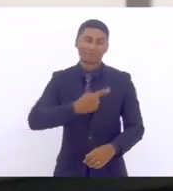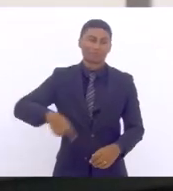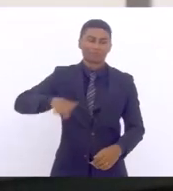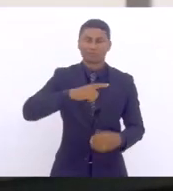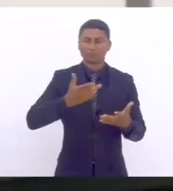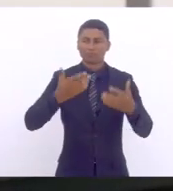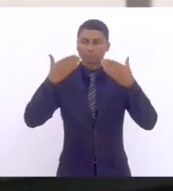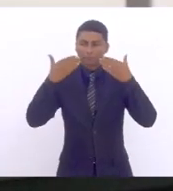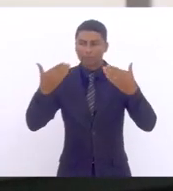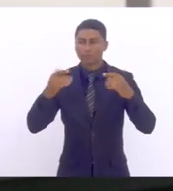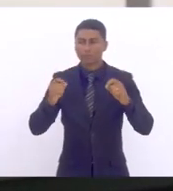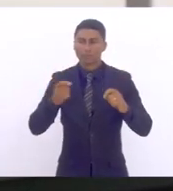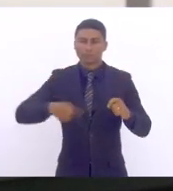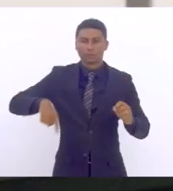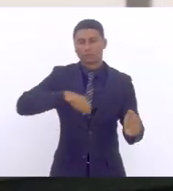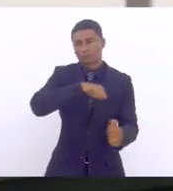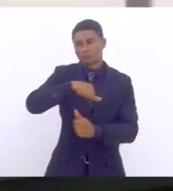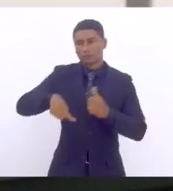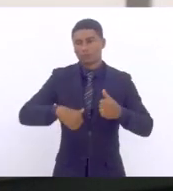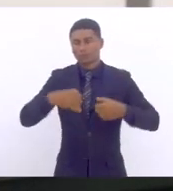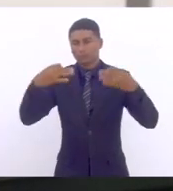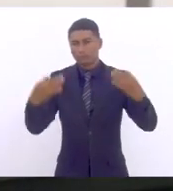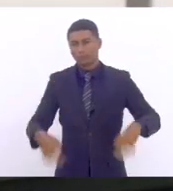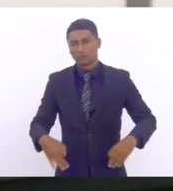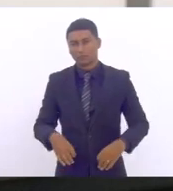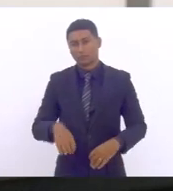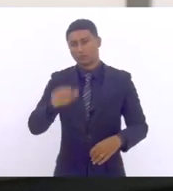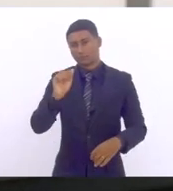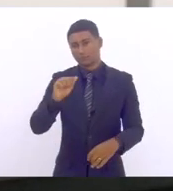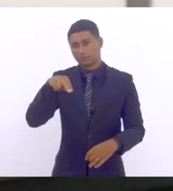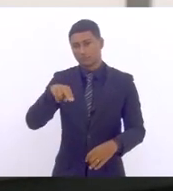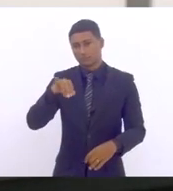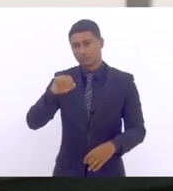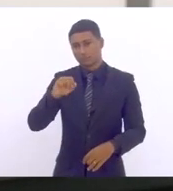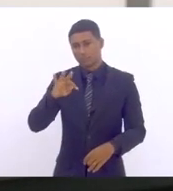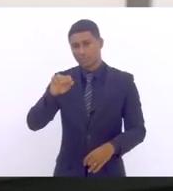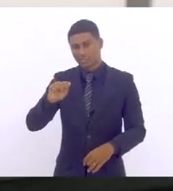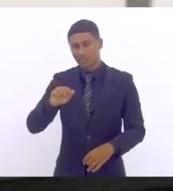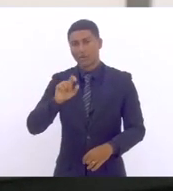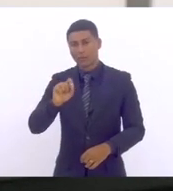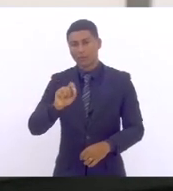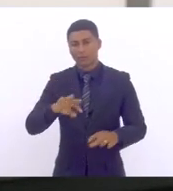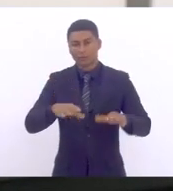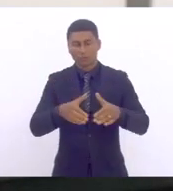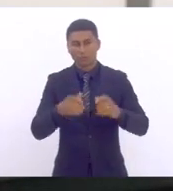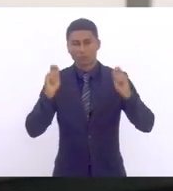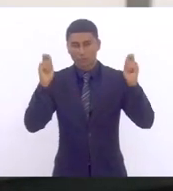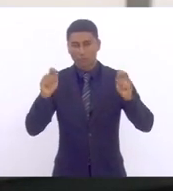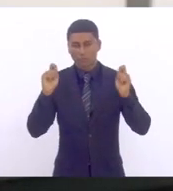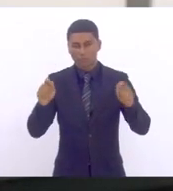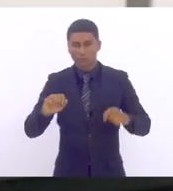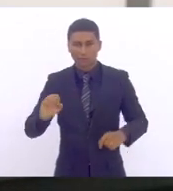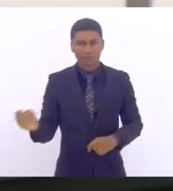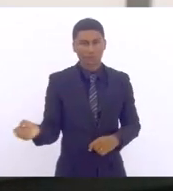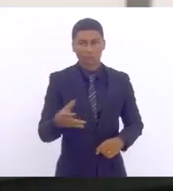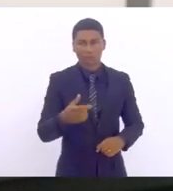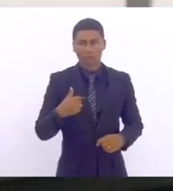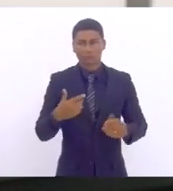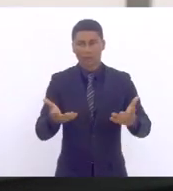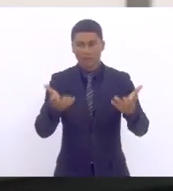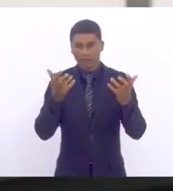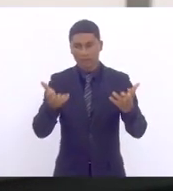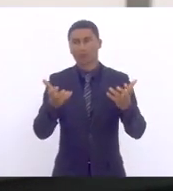nós mudamos anistia, mas eu vejo como uma segunda chance, um novo recomeço para as organizadas, entendeu? Eu quero uma segunda